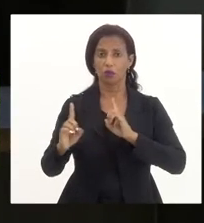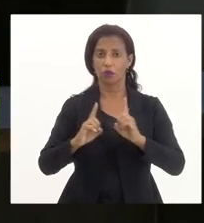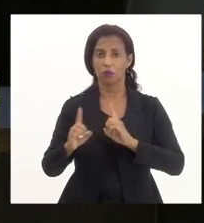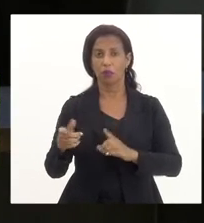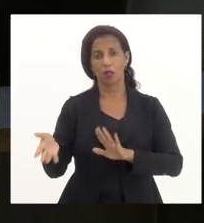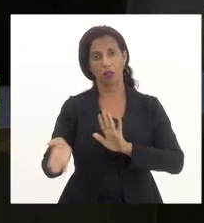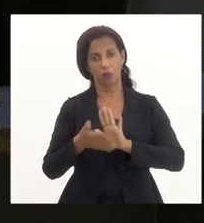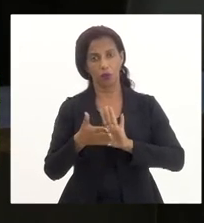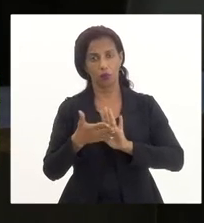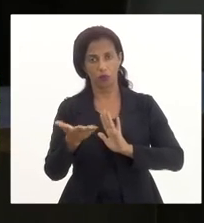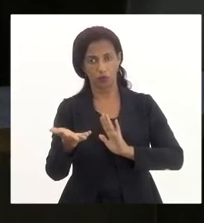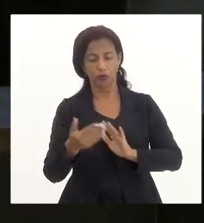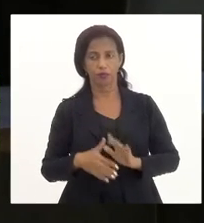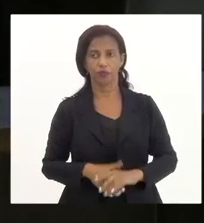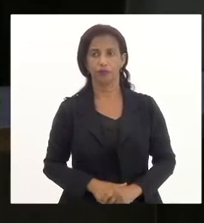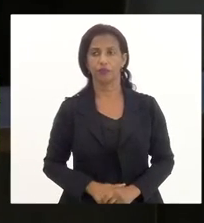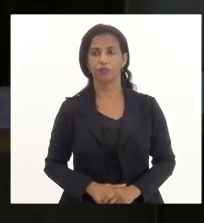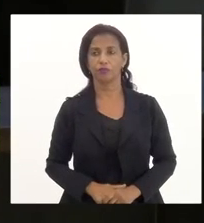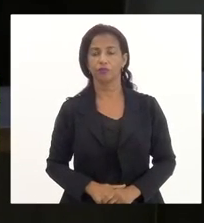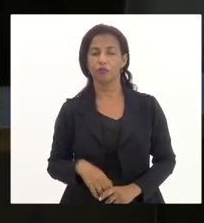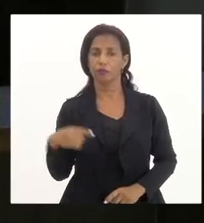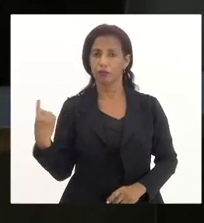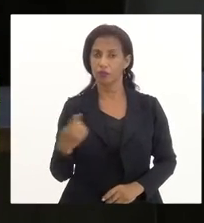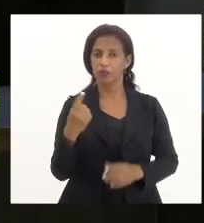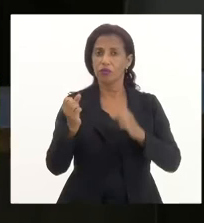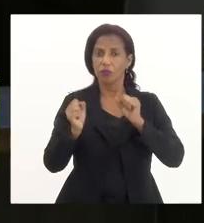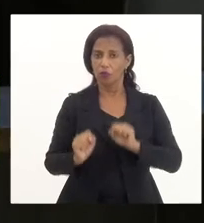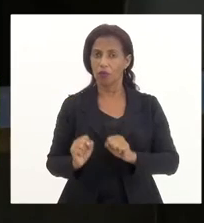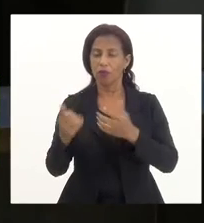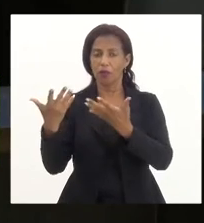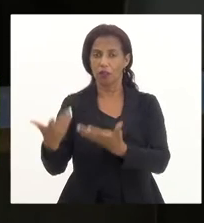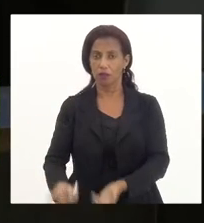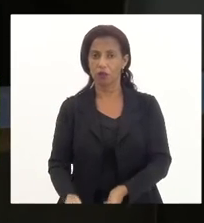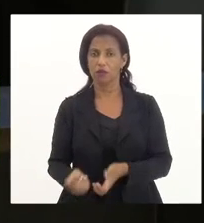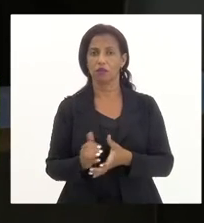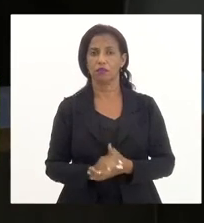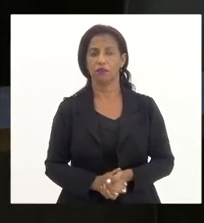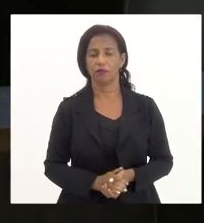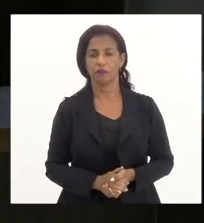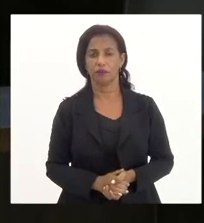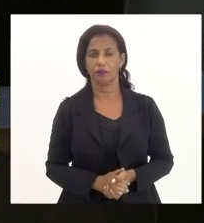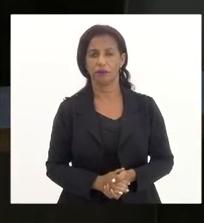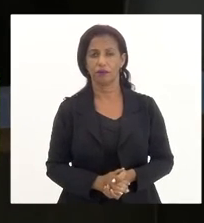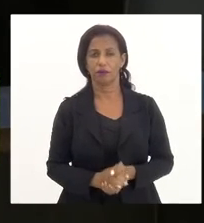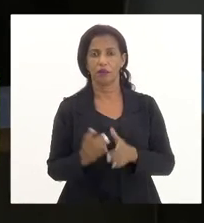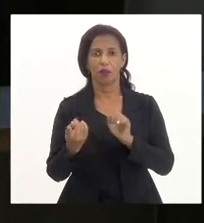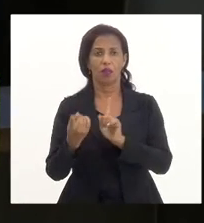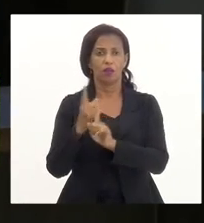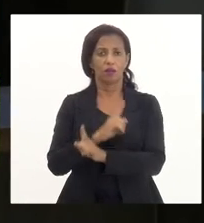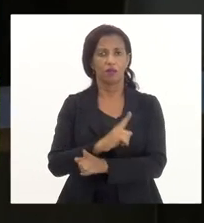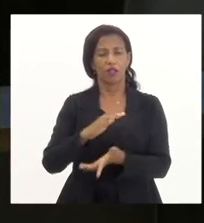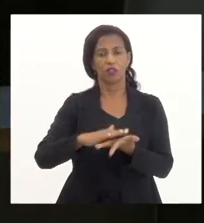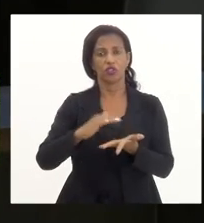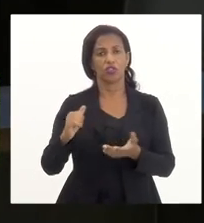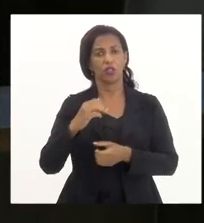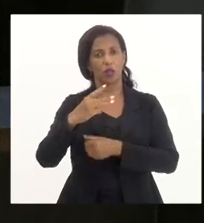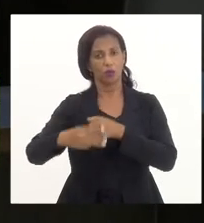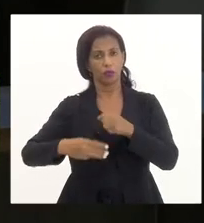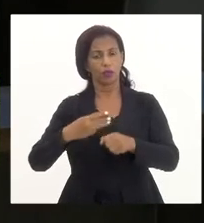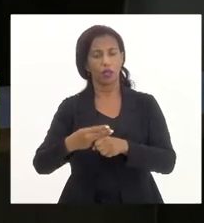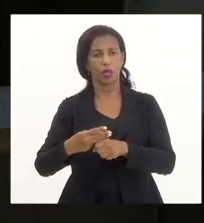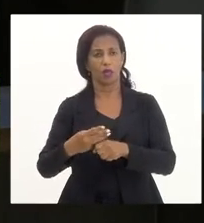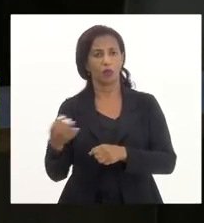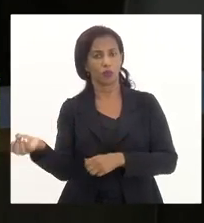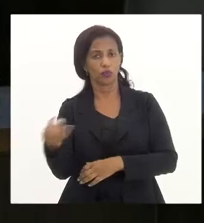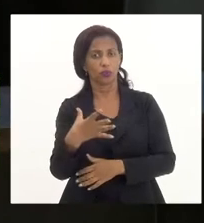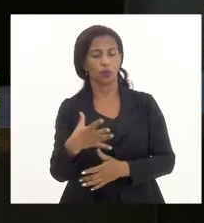essa proposição não é de que a gente possa considerar ao invés da extinção do triênio para os